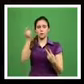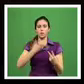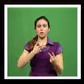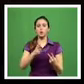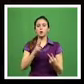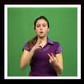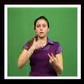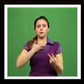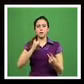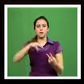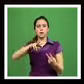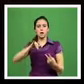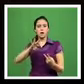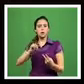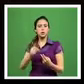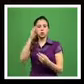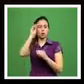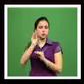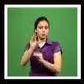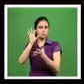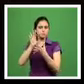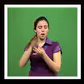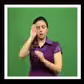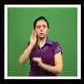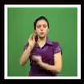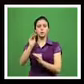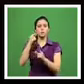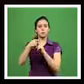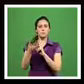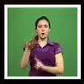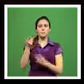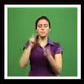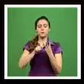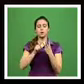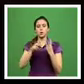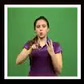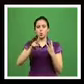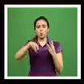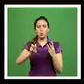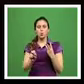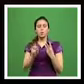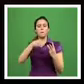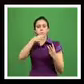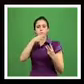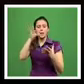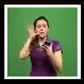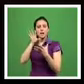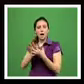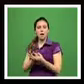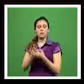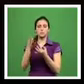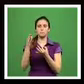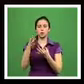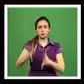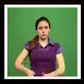Ferreira, com a Educação para a Sustentabilidade. Teremos também o professor Dr. Nuno Carvalho, daqui da ESEC, sobre o desenvolvimento e sustentabilidade também. E